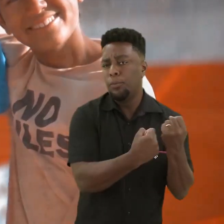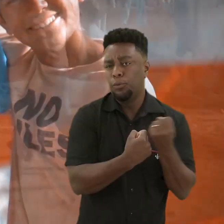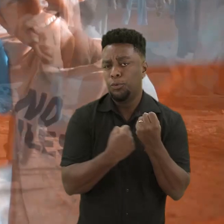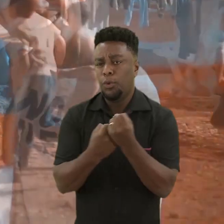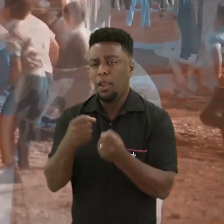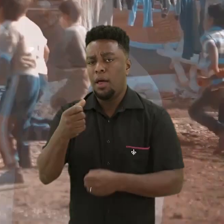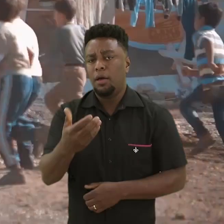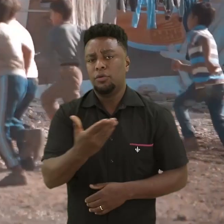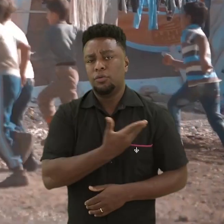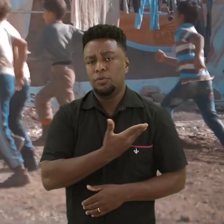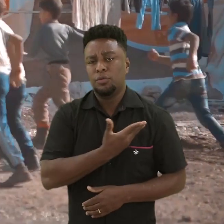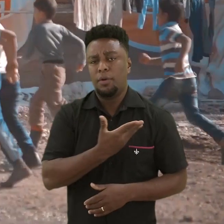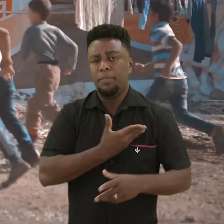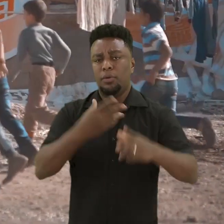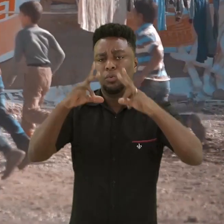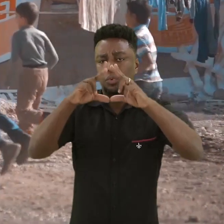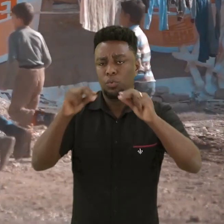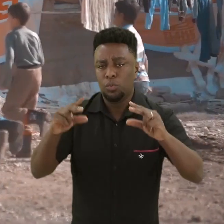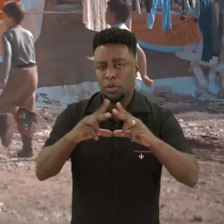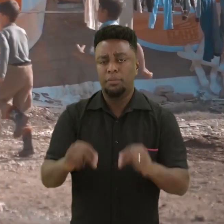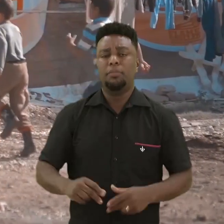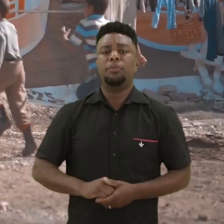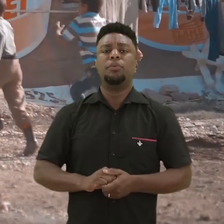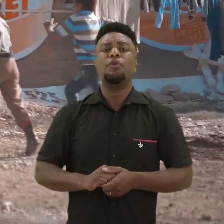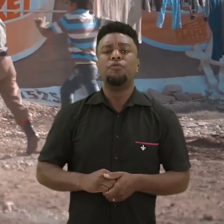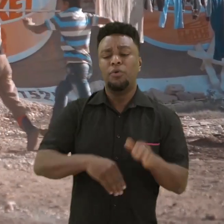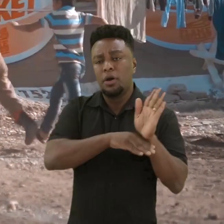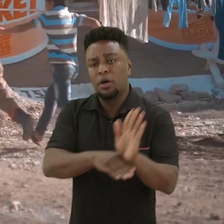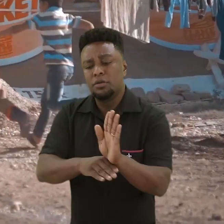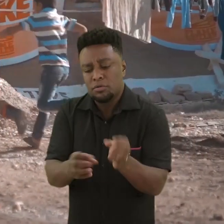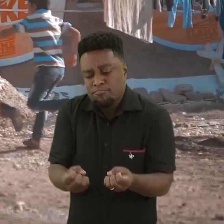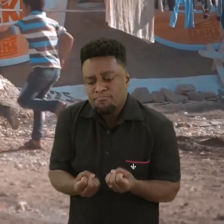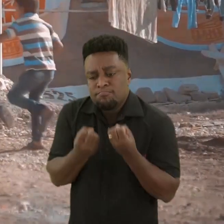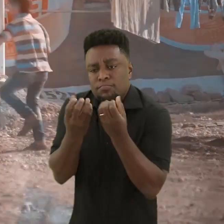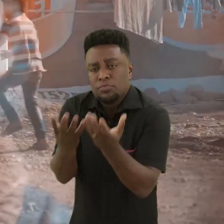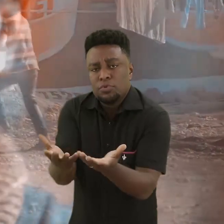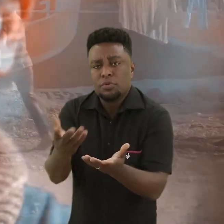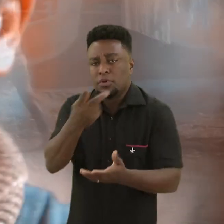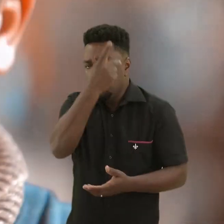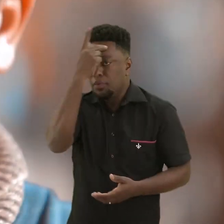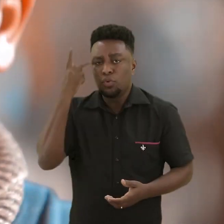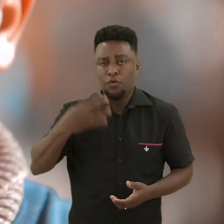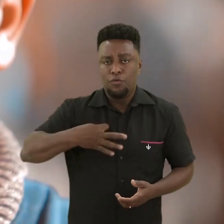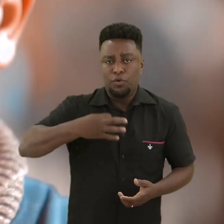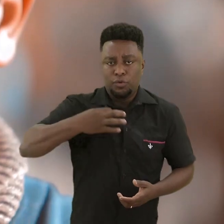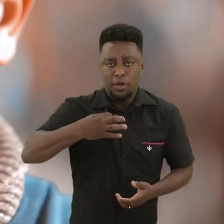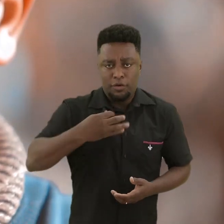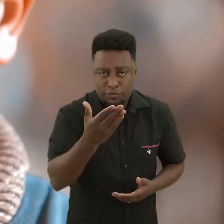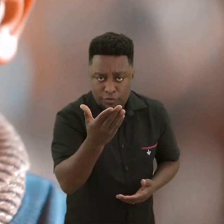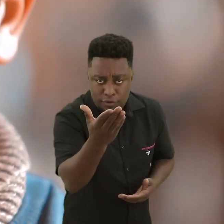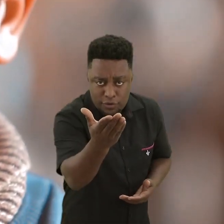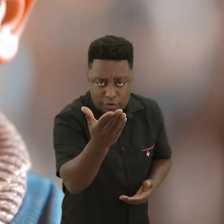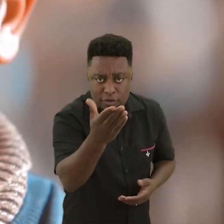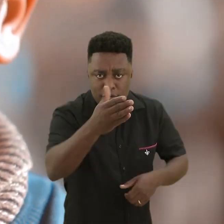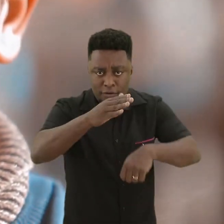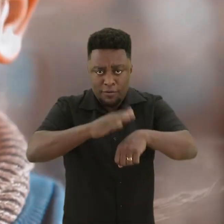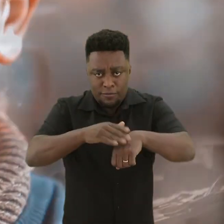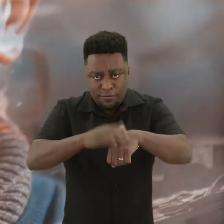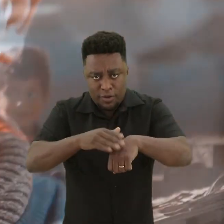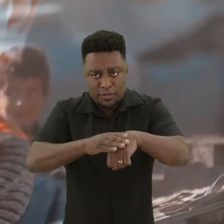irmãos do Líbano somente foi possível graças às doações dos nossos voluntários. E se você deseja